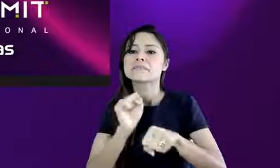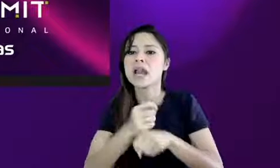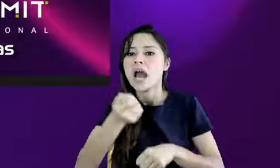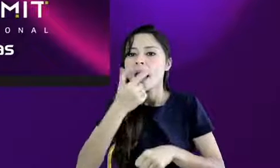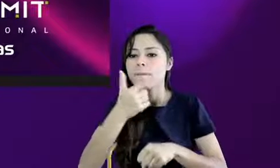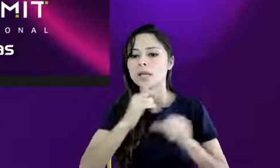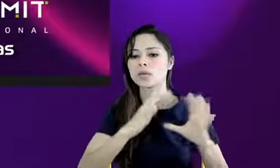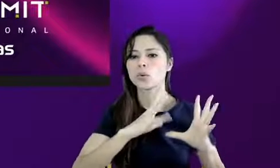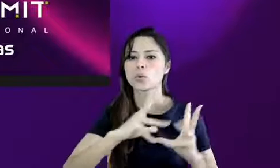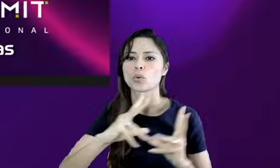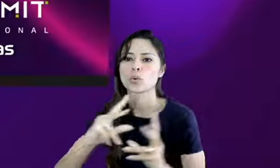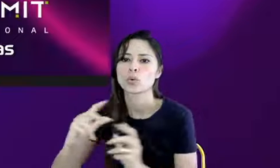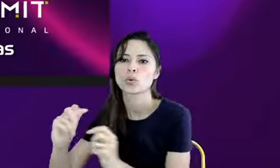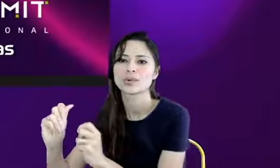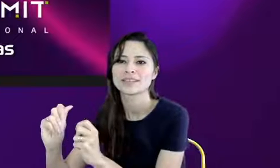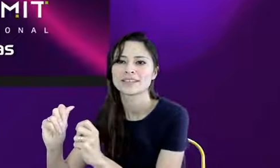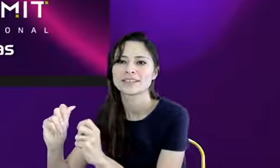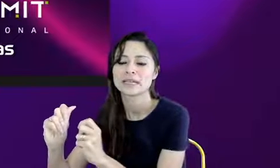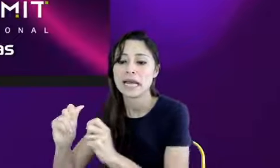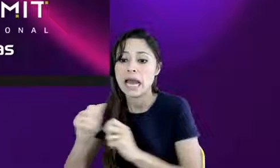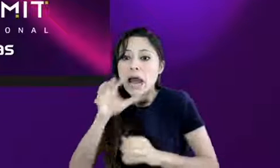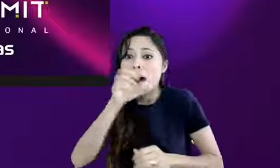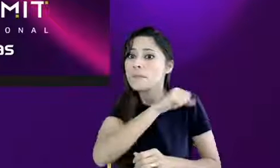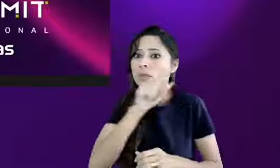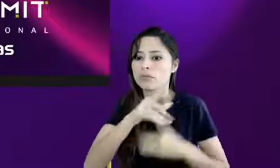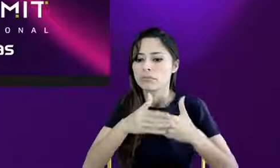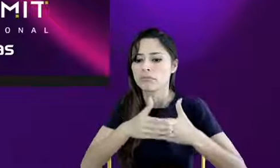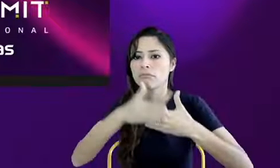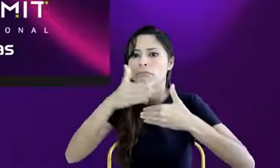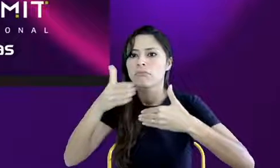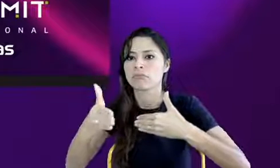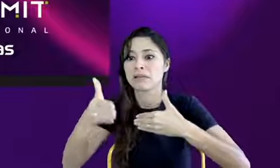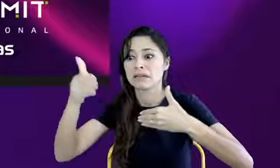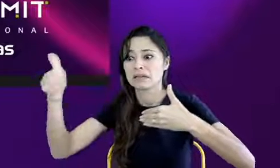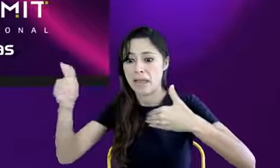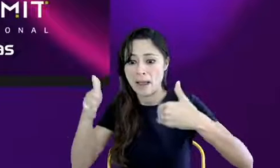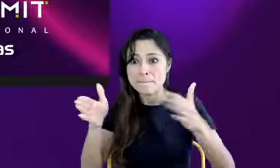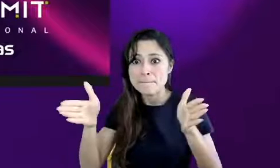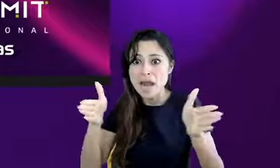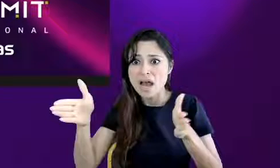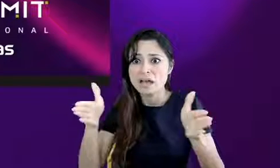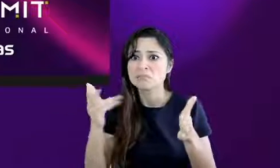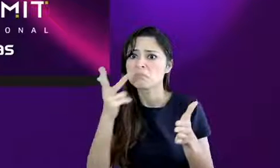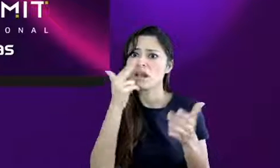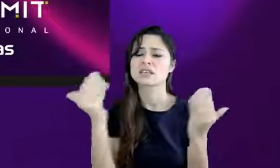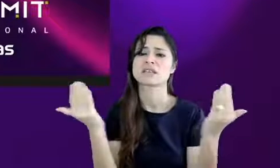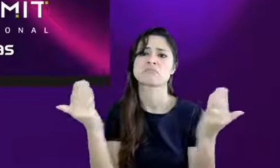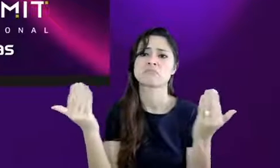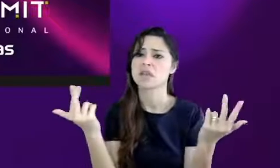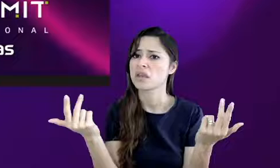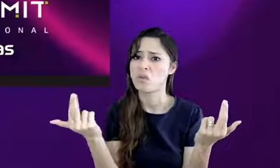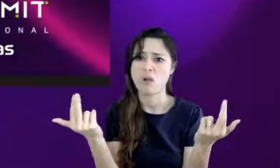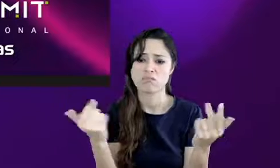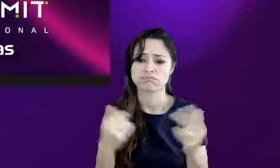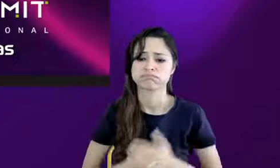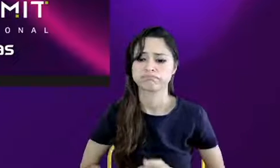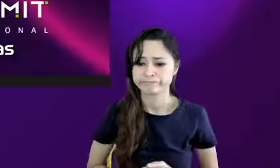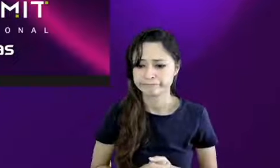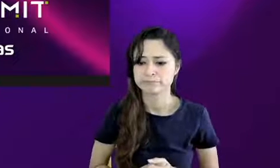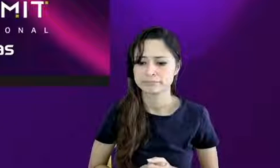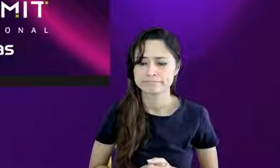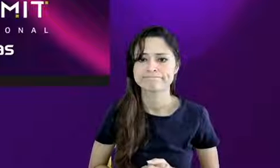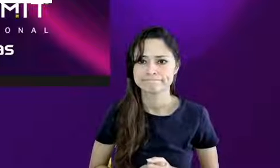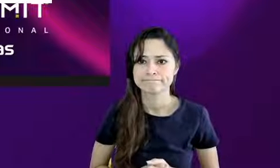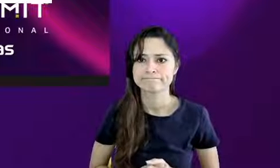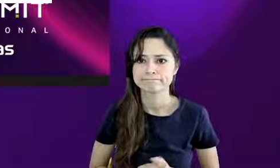dados, no médio e longo prazo, são praticamente os mesmos quando nós comparamos com a terapia anti-TNF, nesse caso, com o